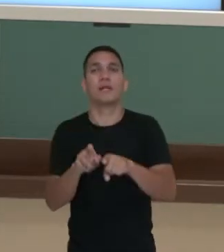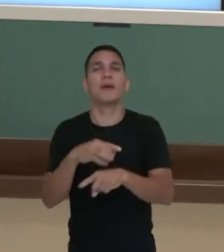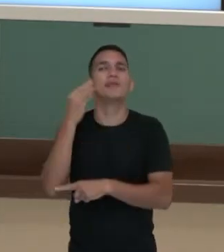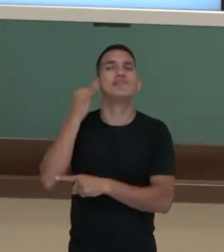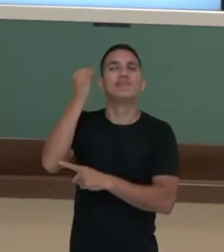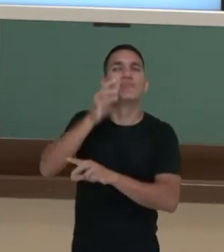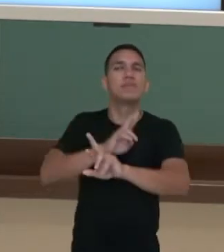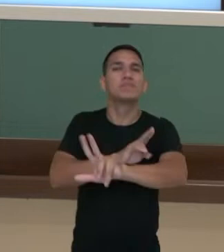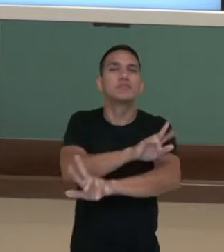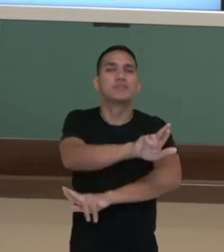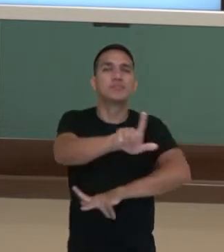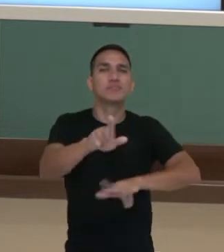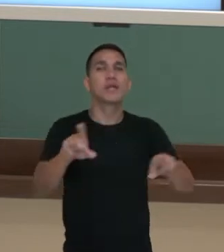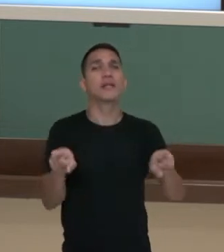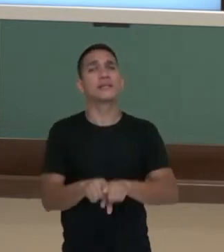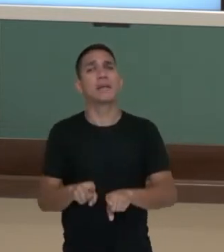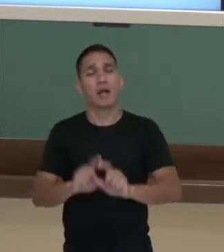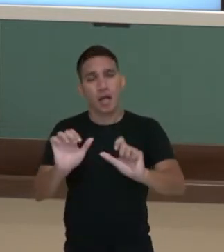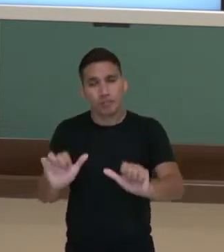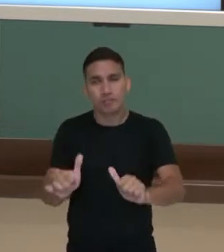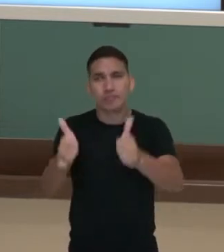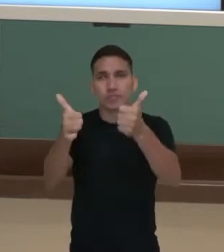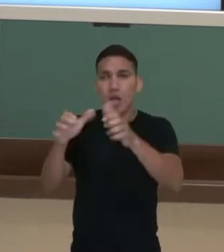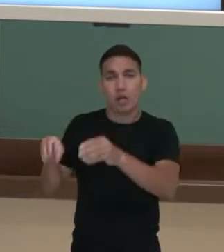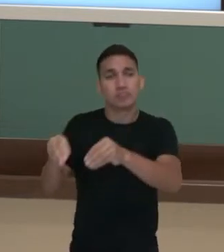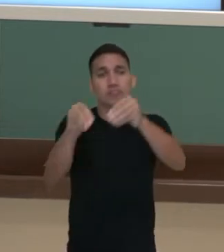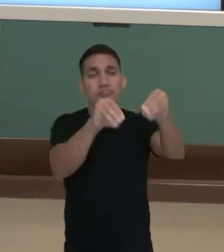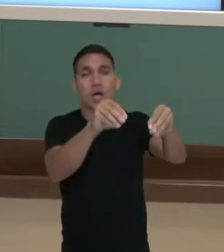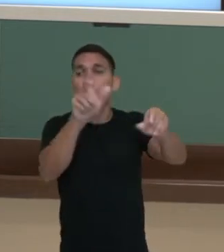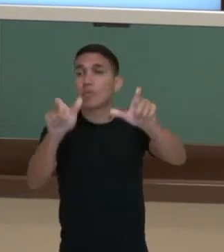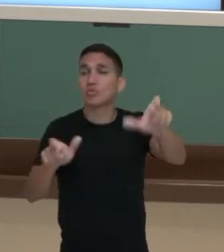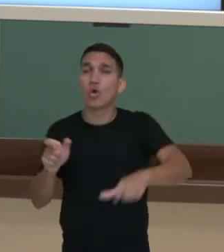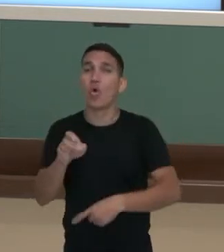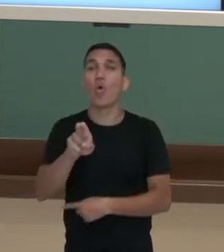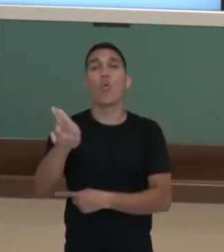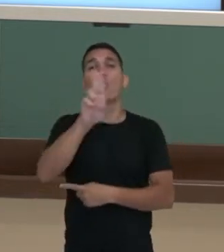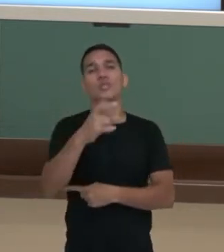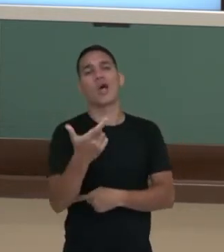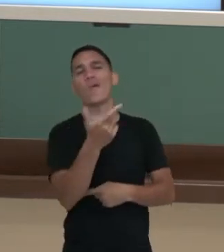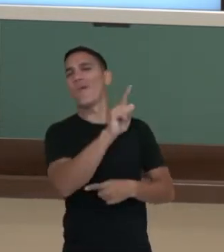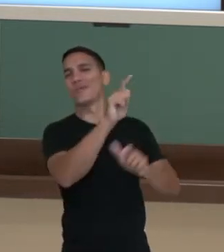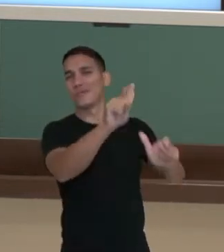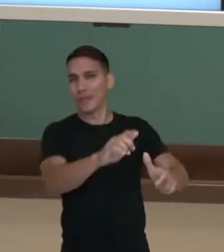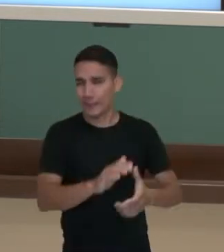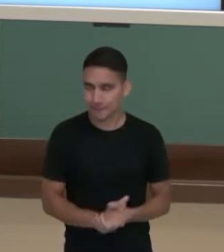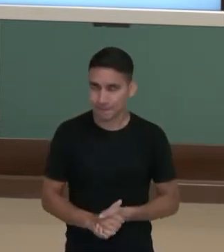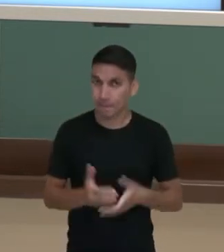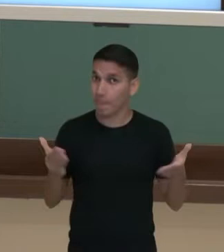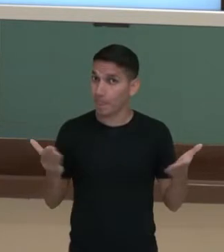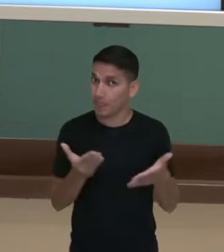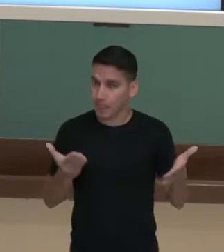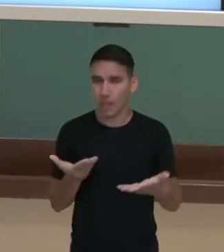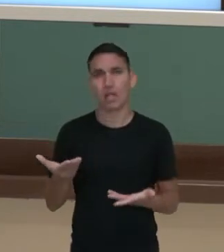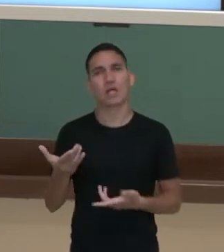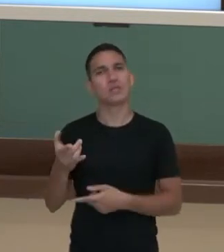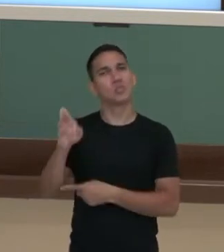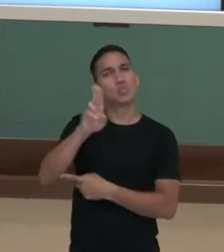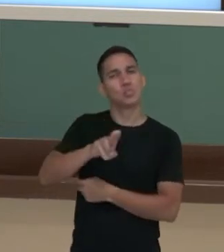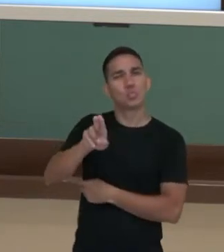diferentes e levar os usuários para diferentes lugares. O uso hoje está